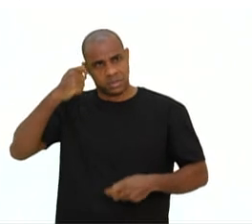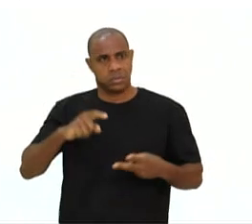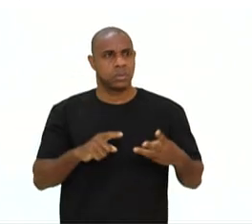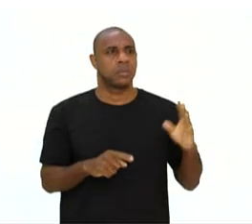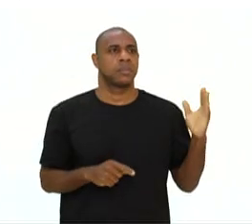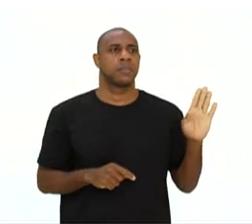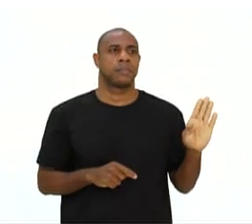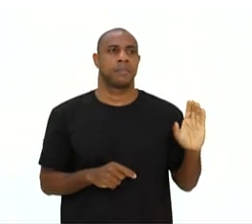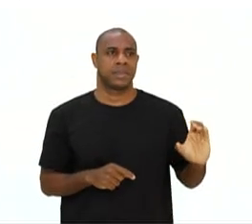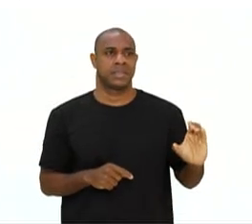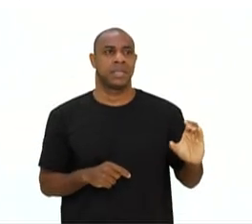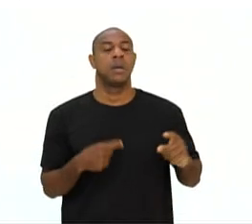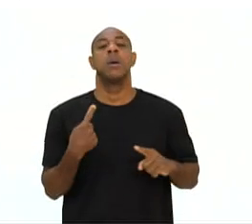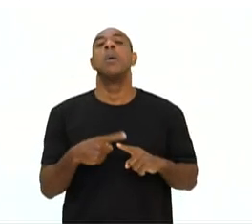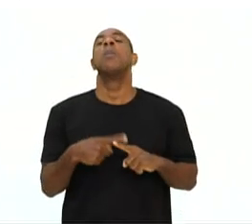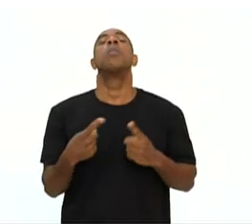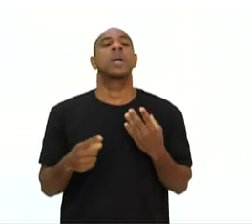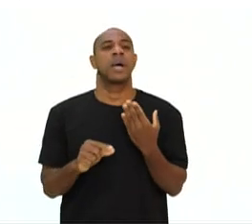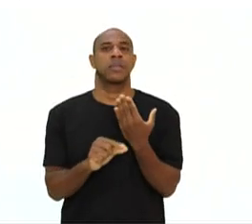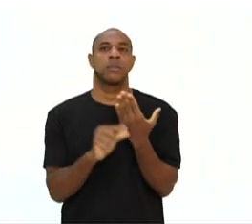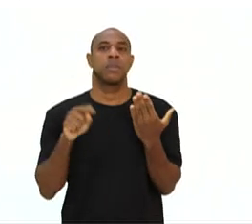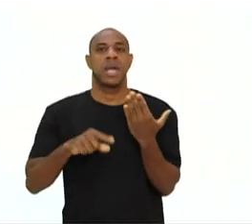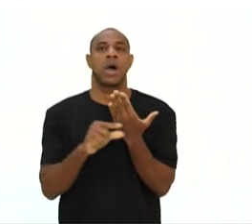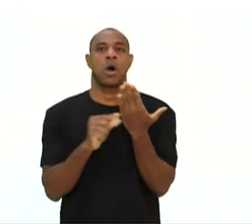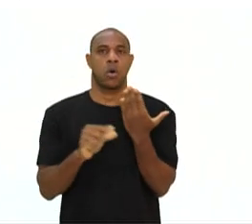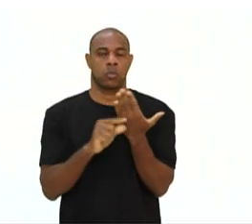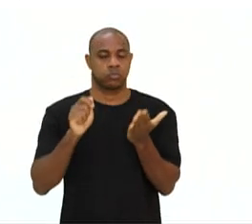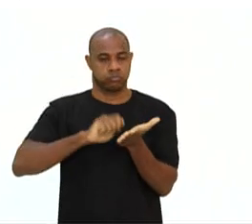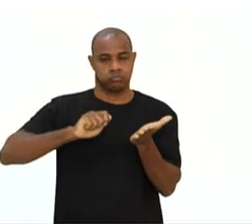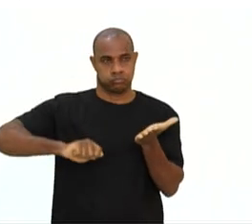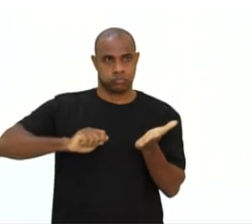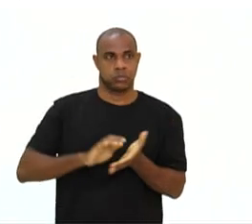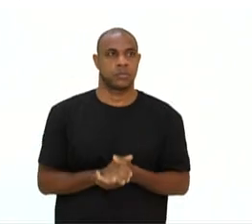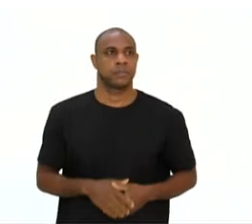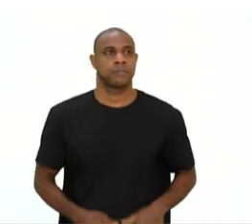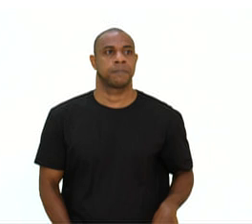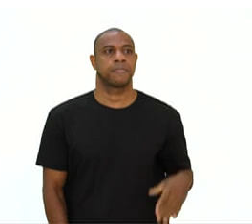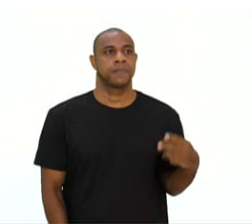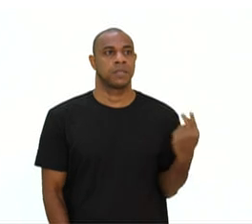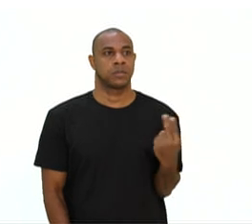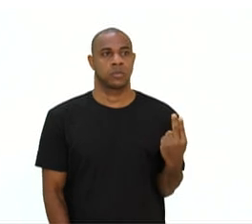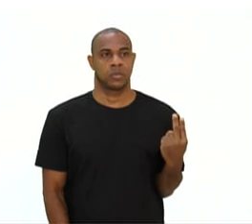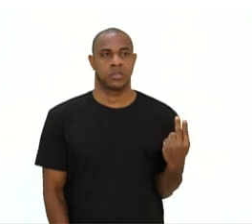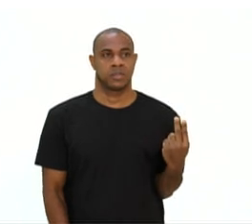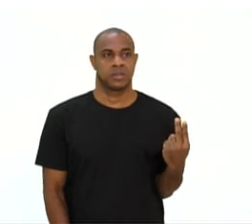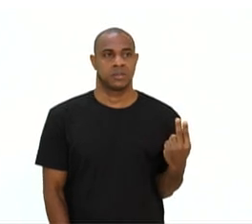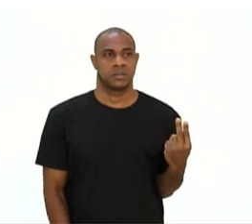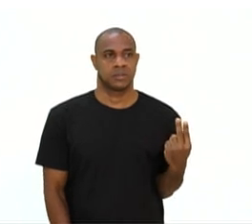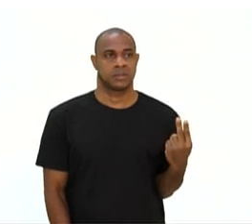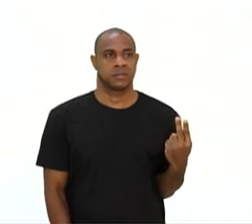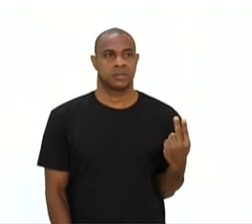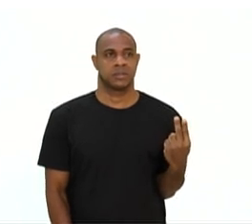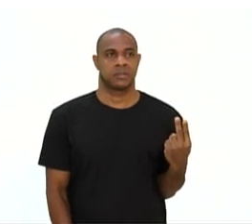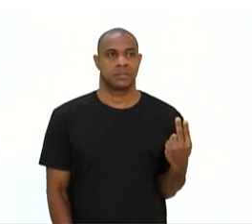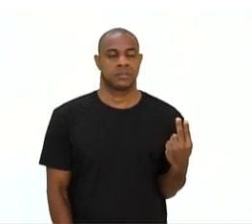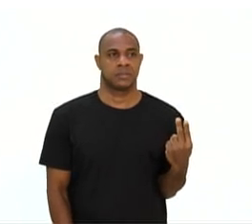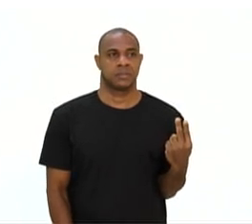autor americano. E no poema, Team for English B, the student doesn't like things that white people